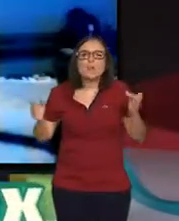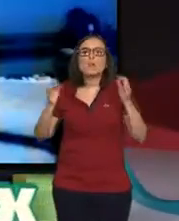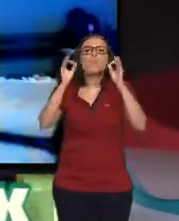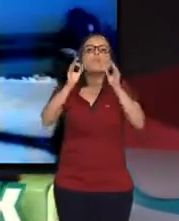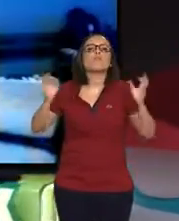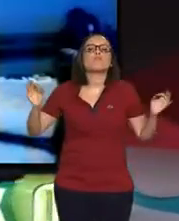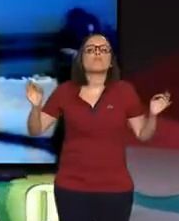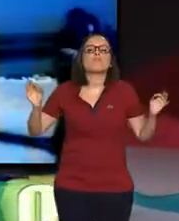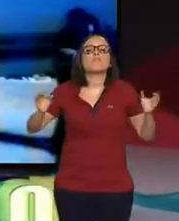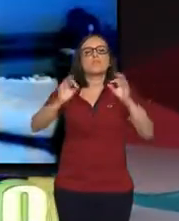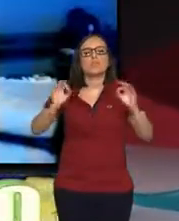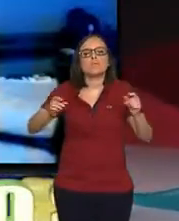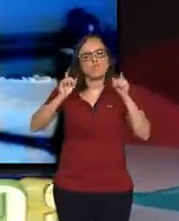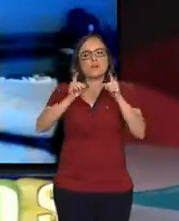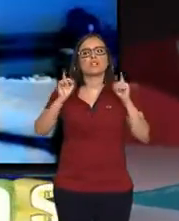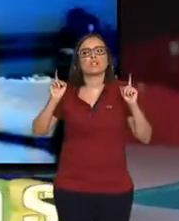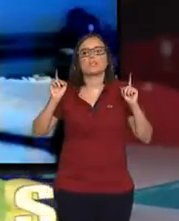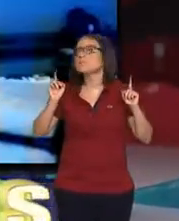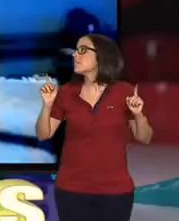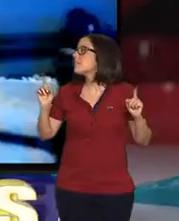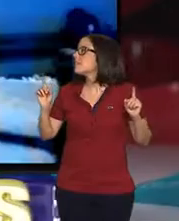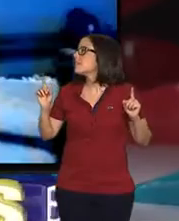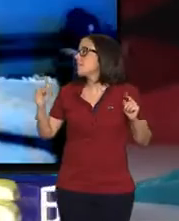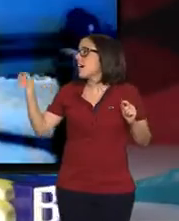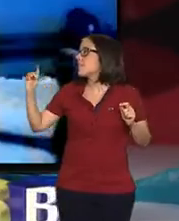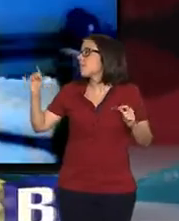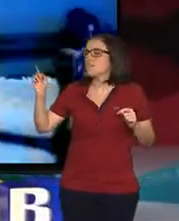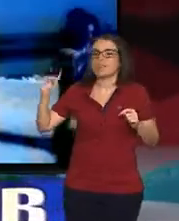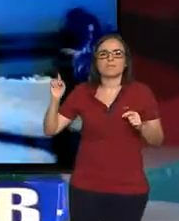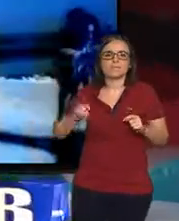porque podiam voltar a fazer videoclipes com eles